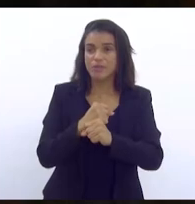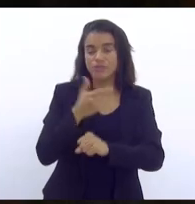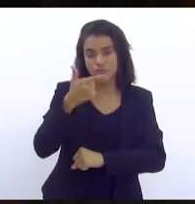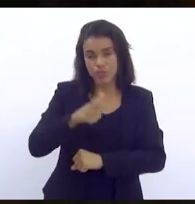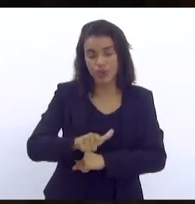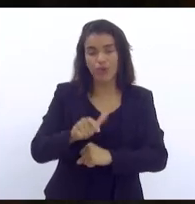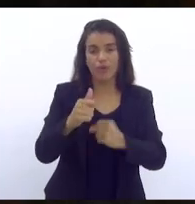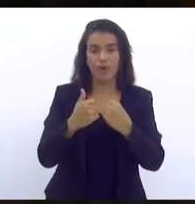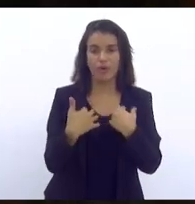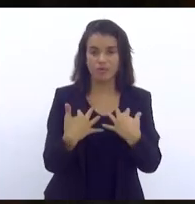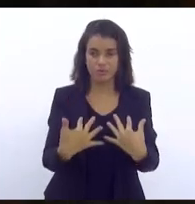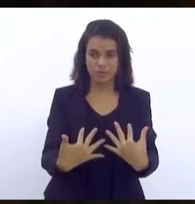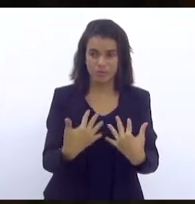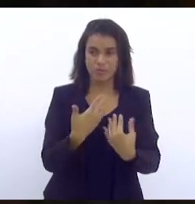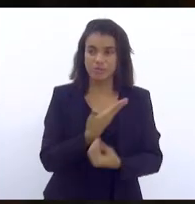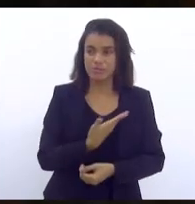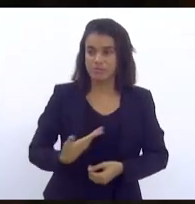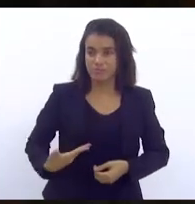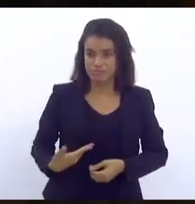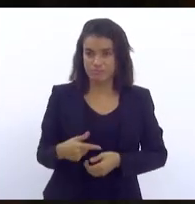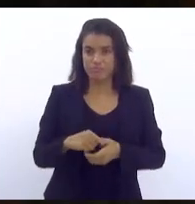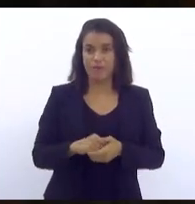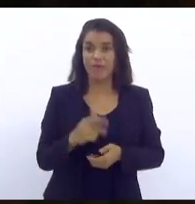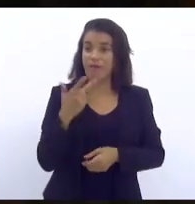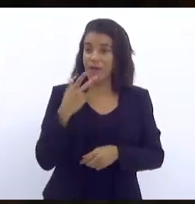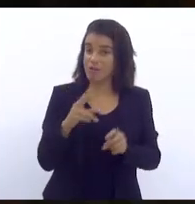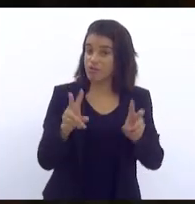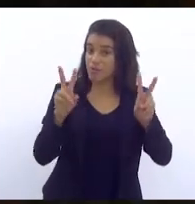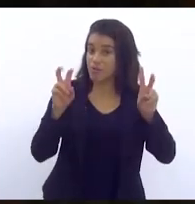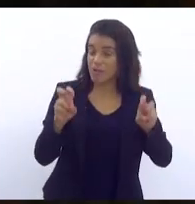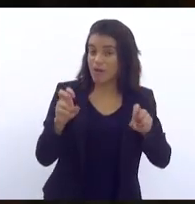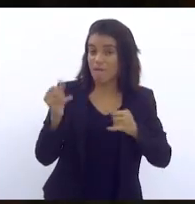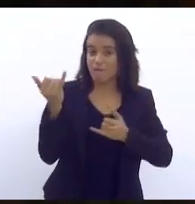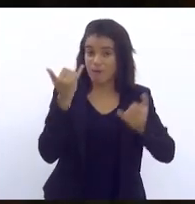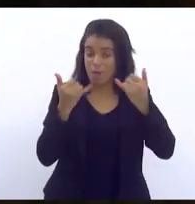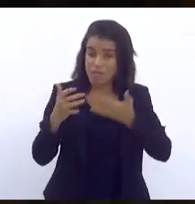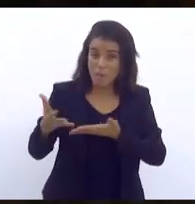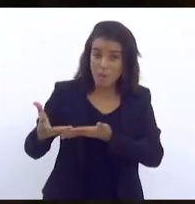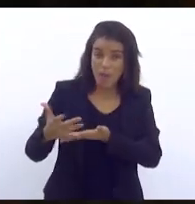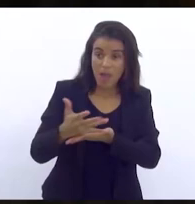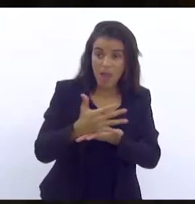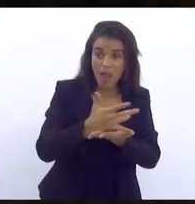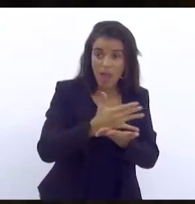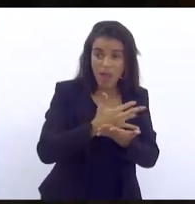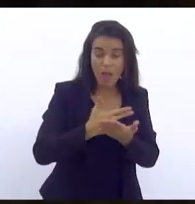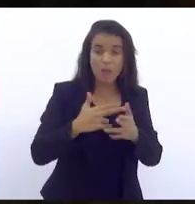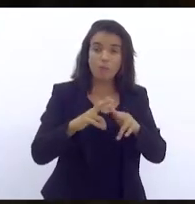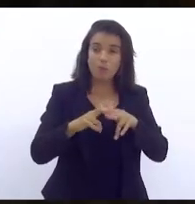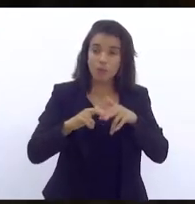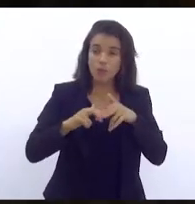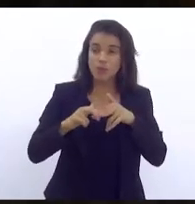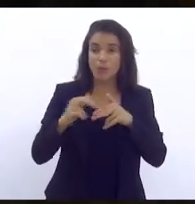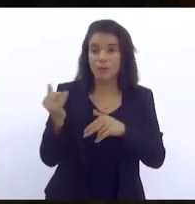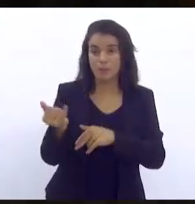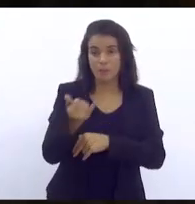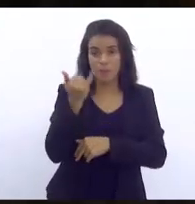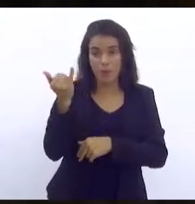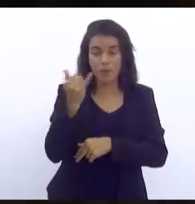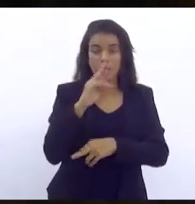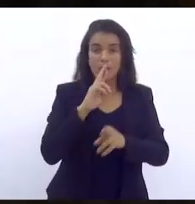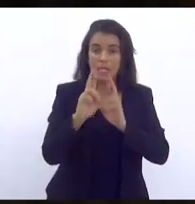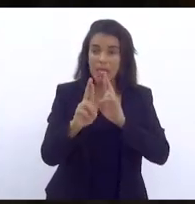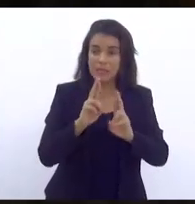essa audiência pública e a gente vai fazer em cima desses dados então o preenchimento desse formulário é fundamental